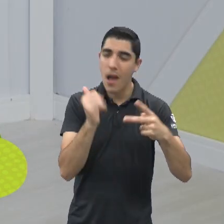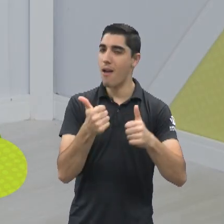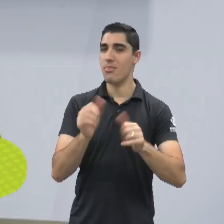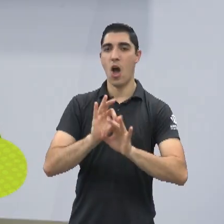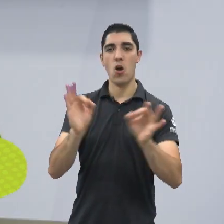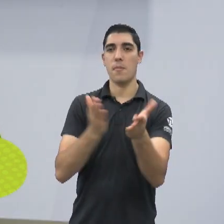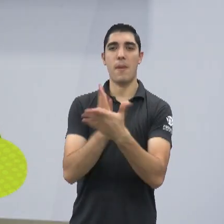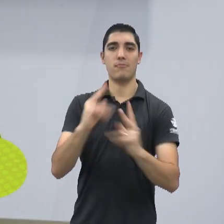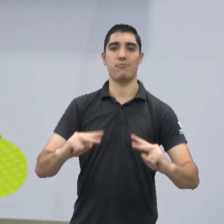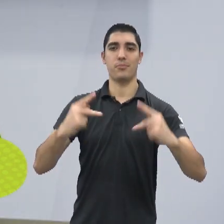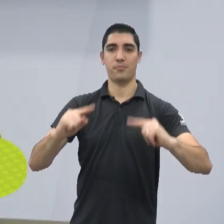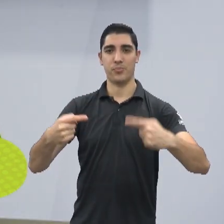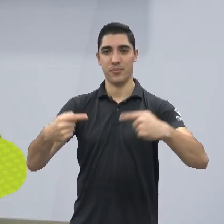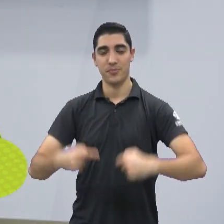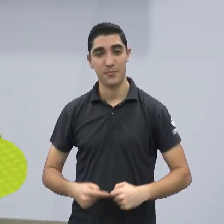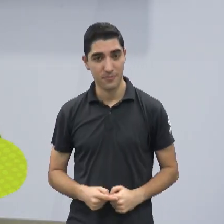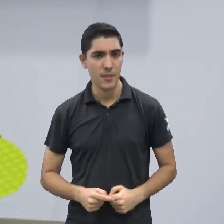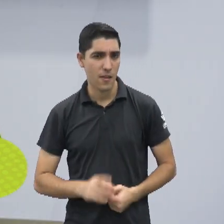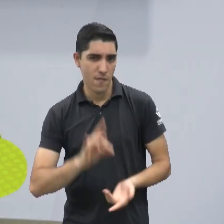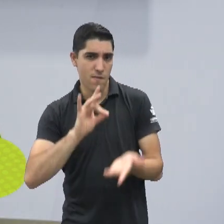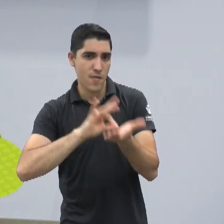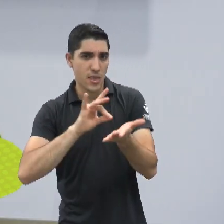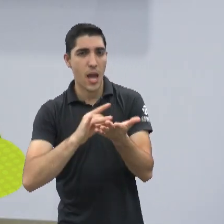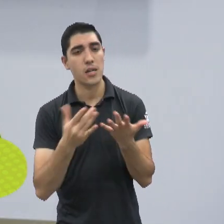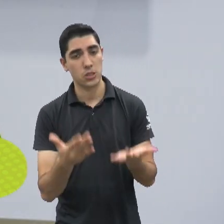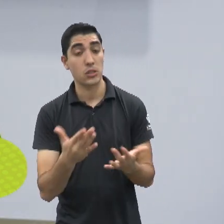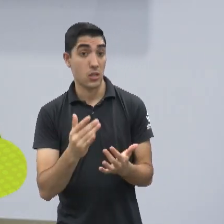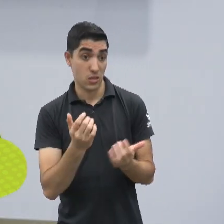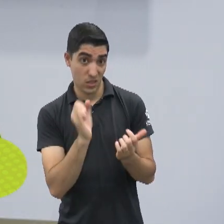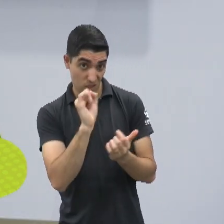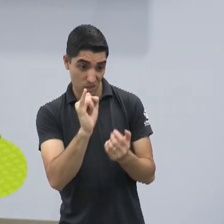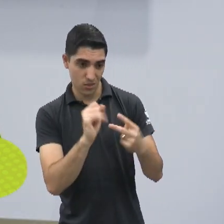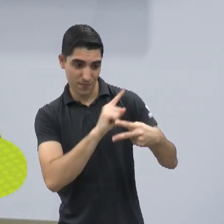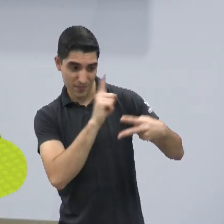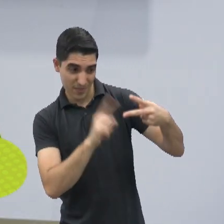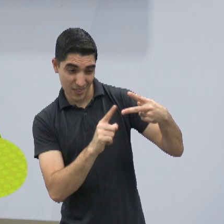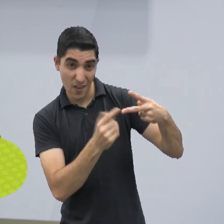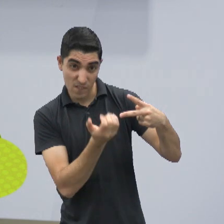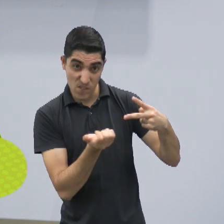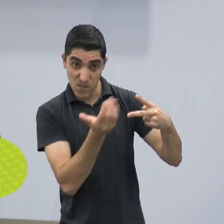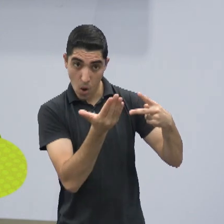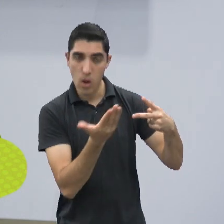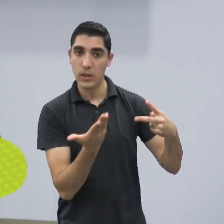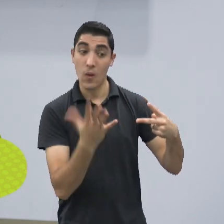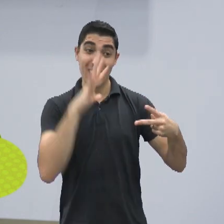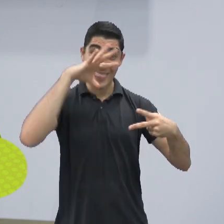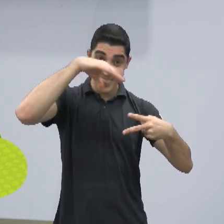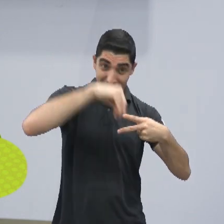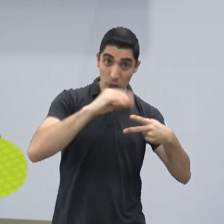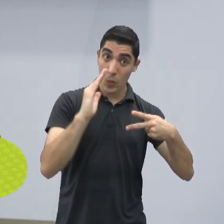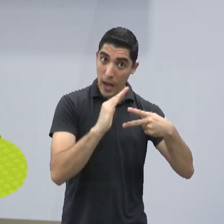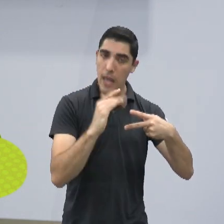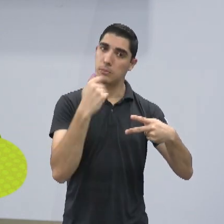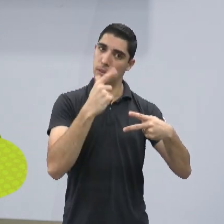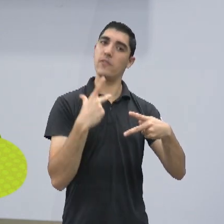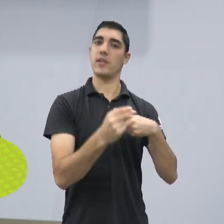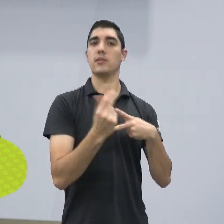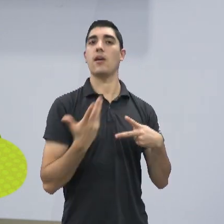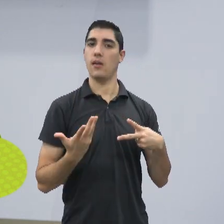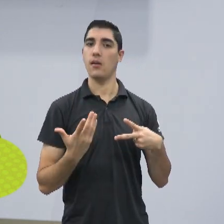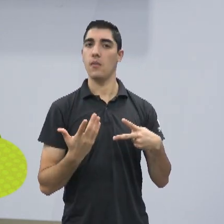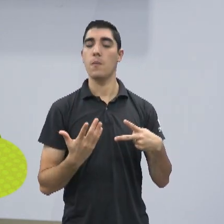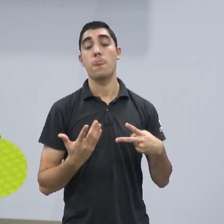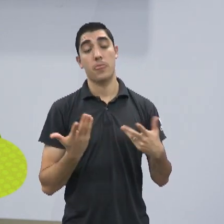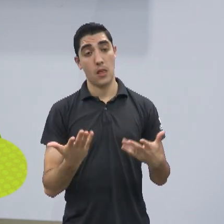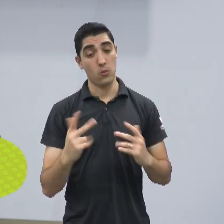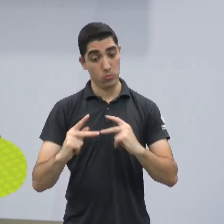classificação. Sem dúvidas, quando você vai jogar fora de casa, é importante fazer valer o mando, né? Então, como o São José